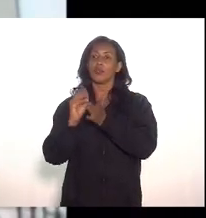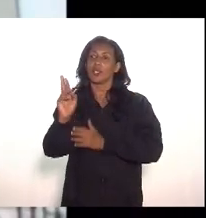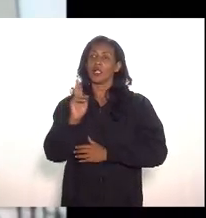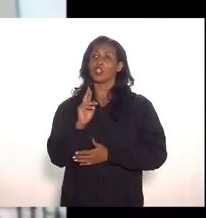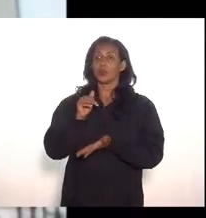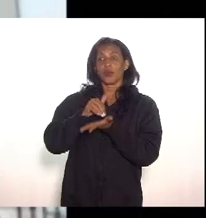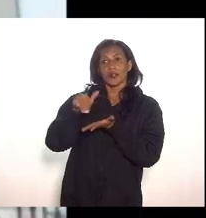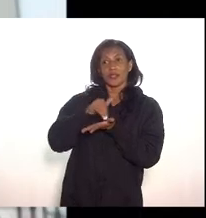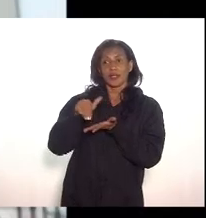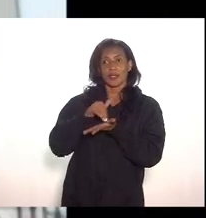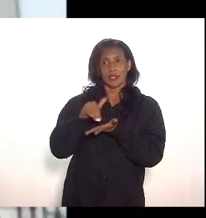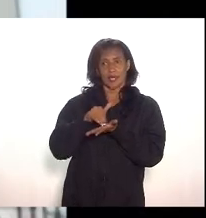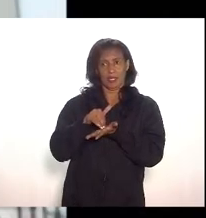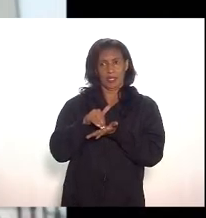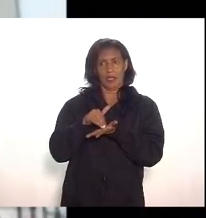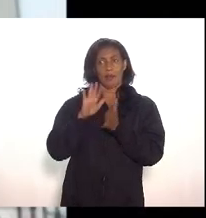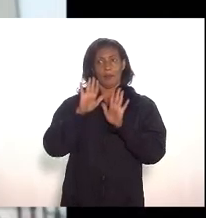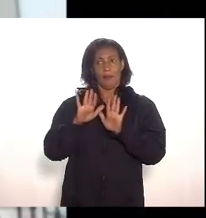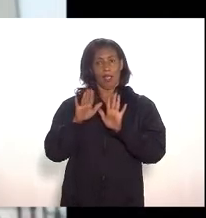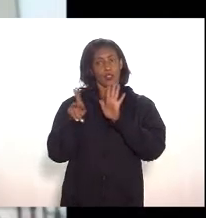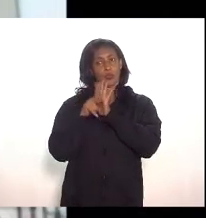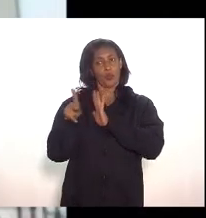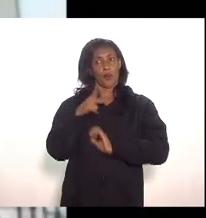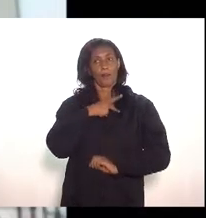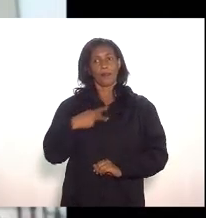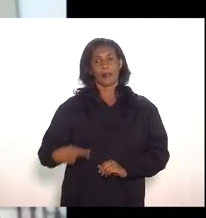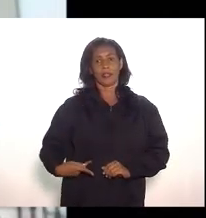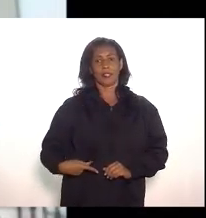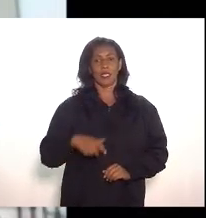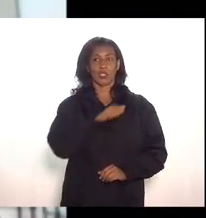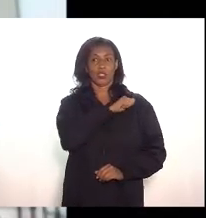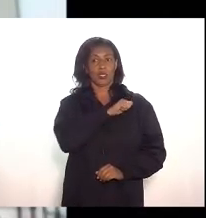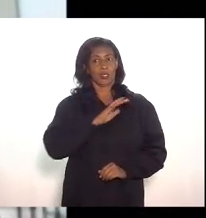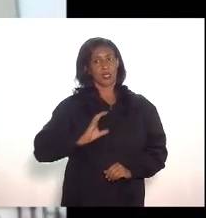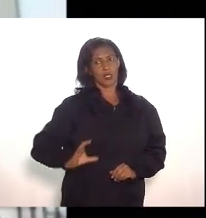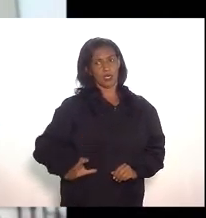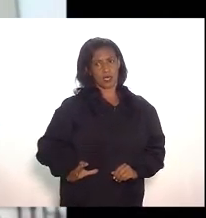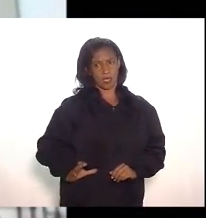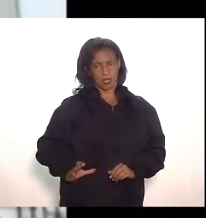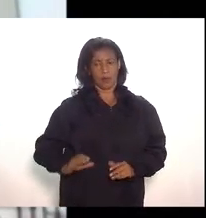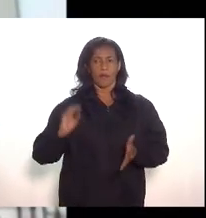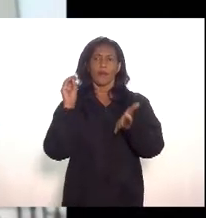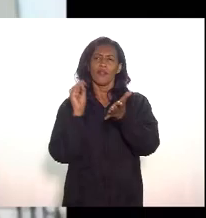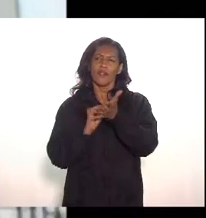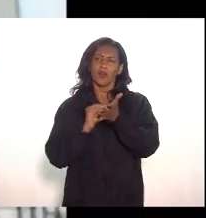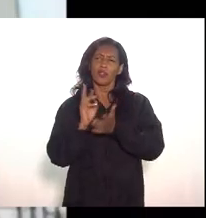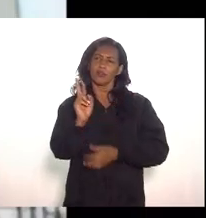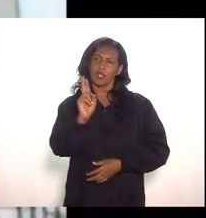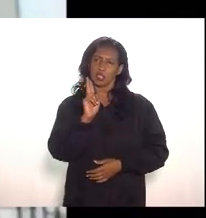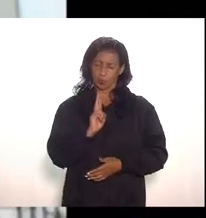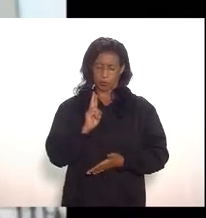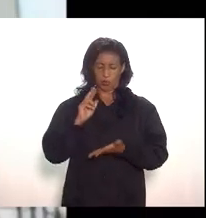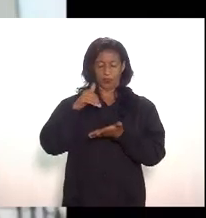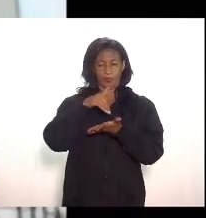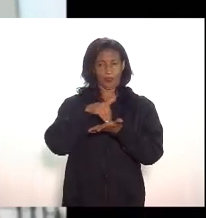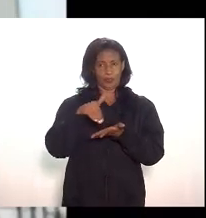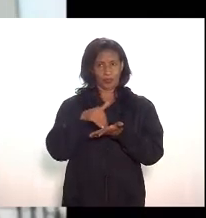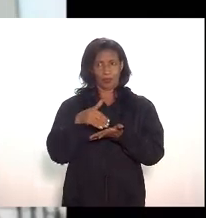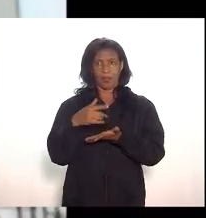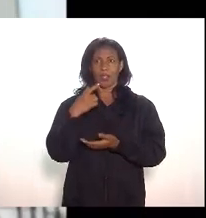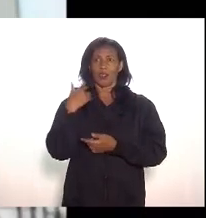foi da prerrogativa do presidente André Siciliano. Não tendo retorno da secretaria que subsidiasse esse